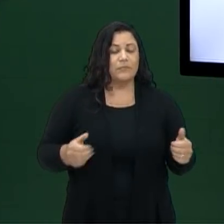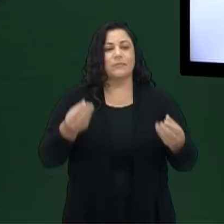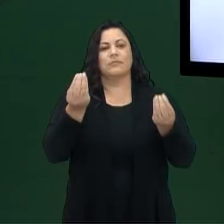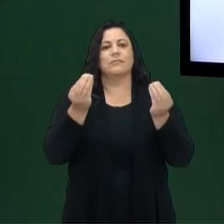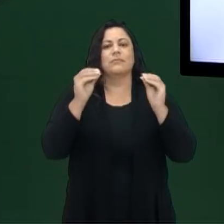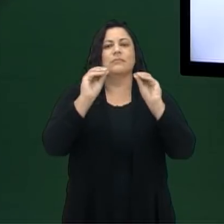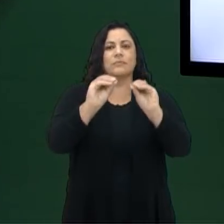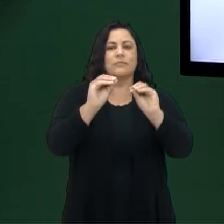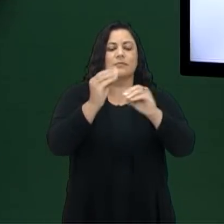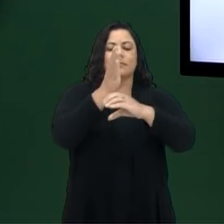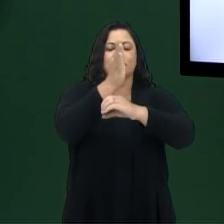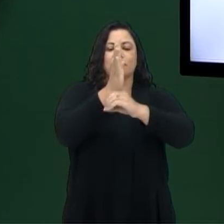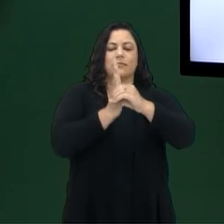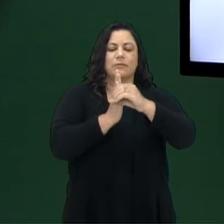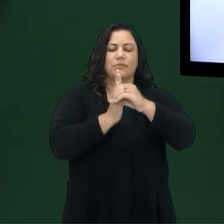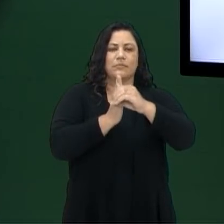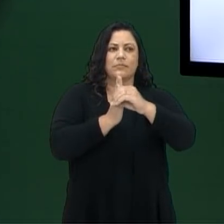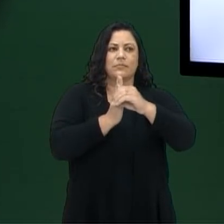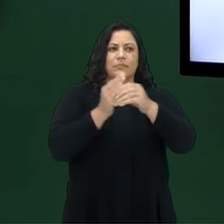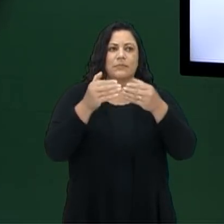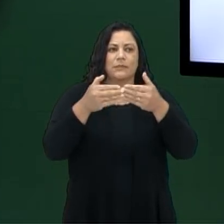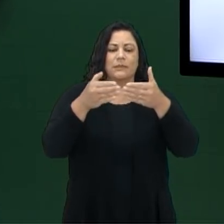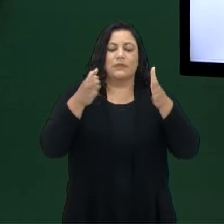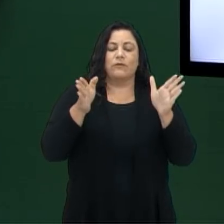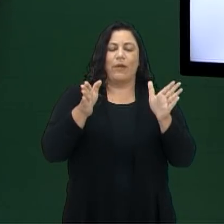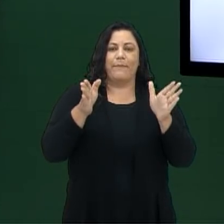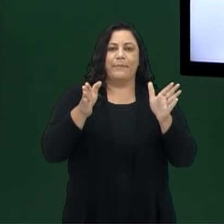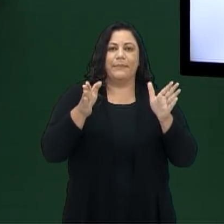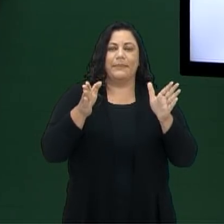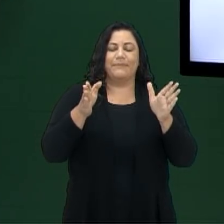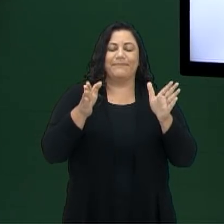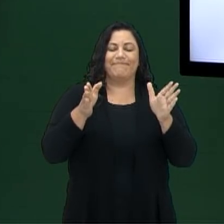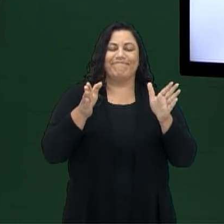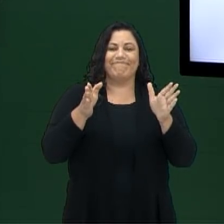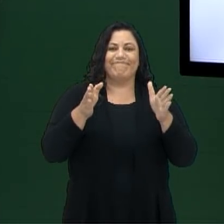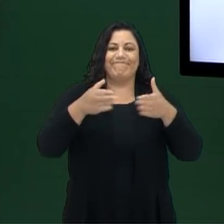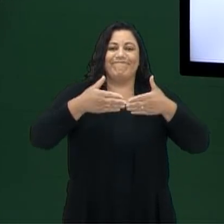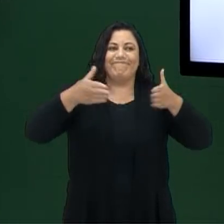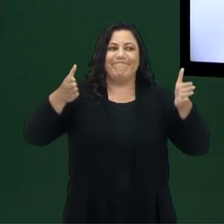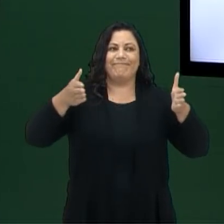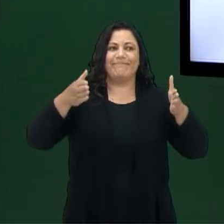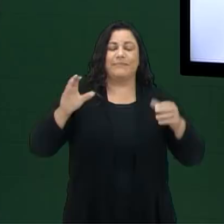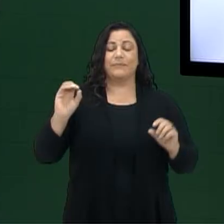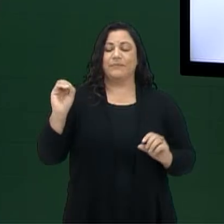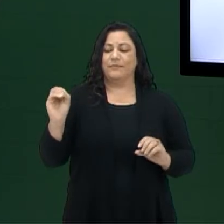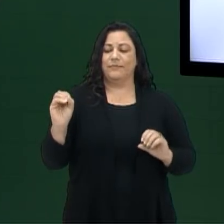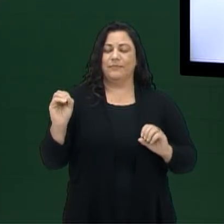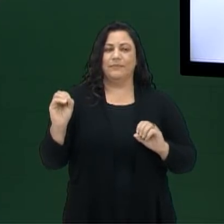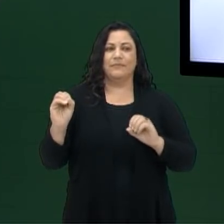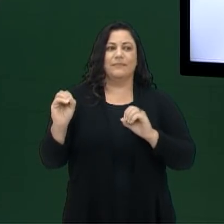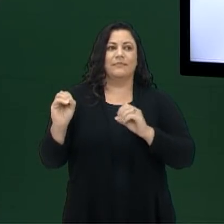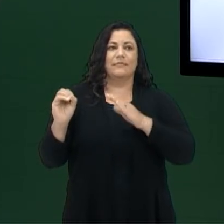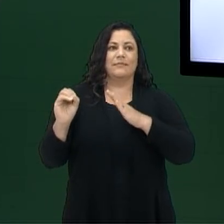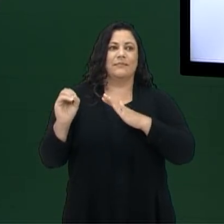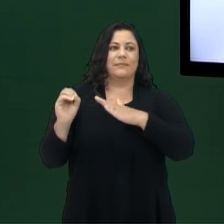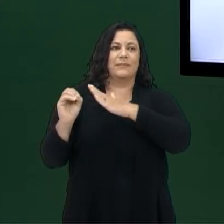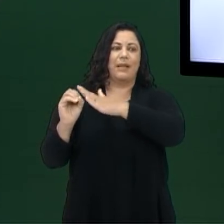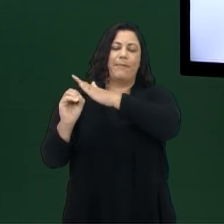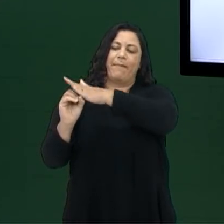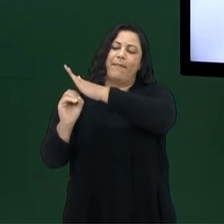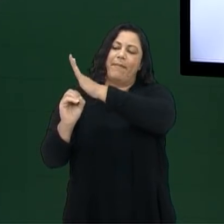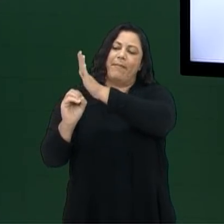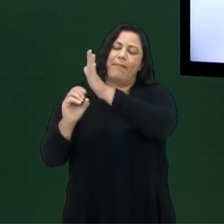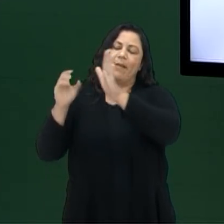certinho a marcação no centro e vou abrir um ângulo de 90 graus. Então, eu começo de 0, 10, 20, 30,